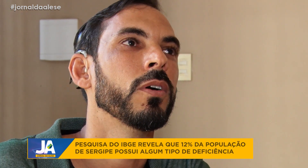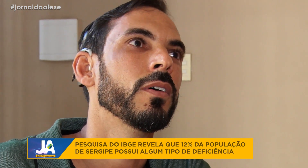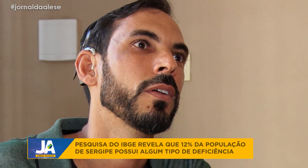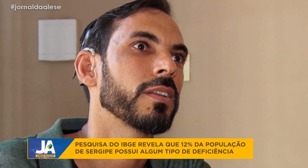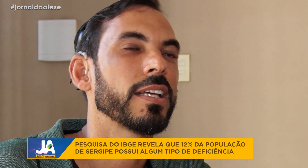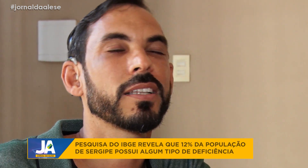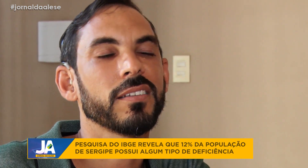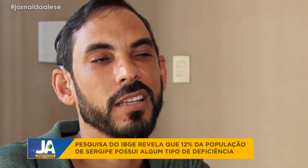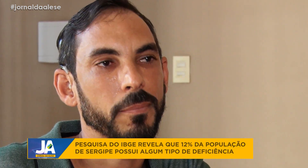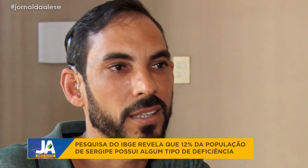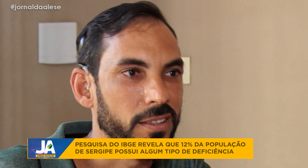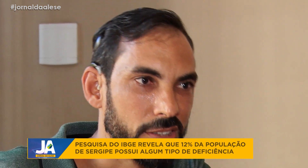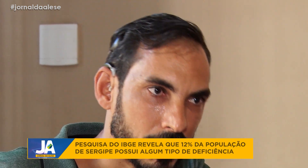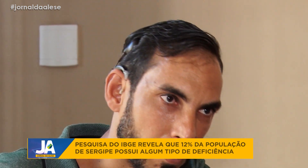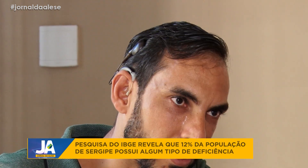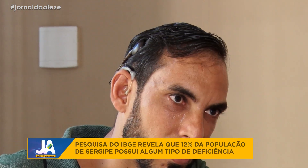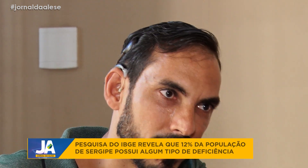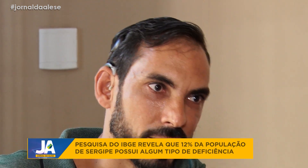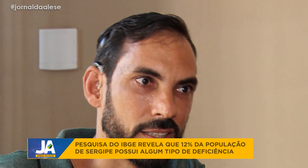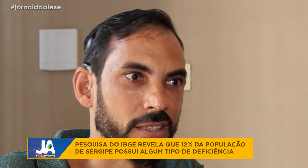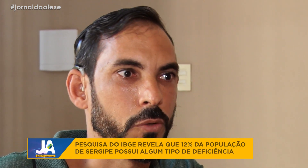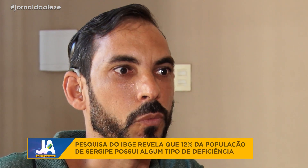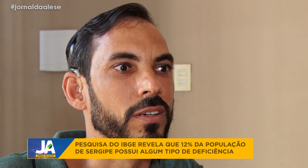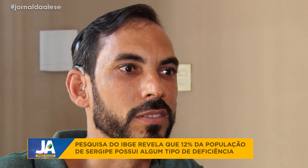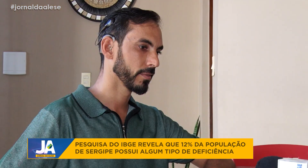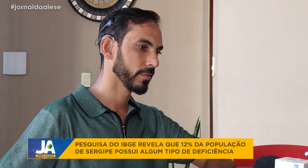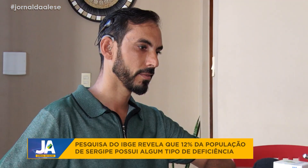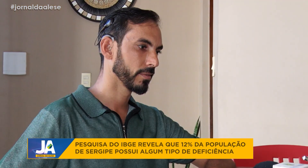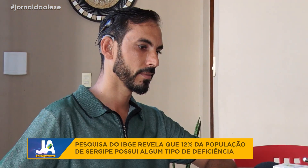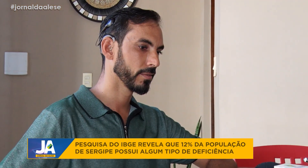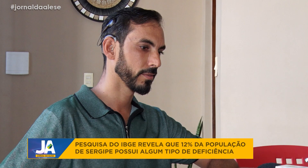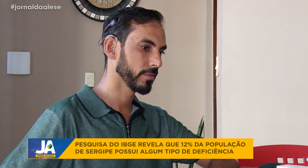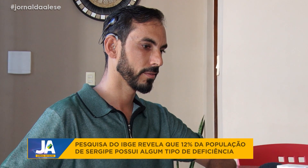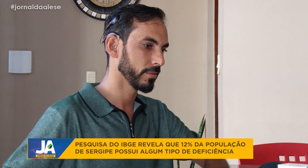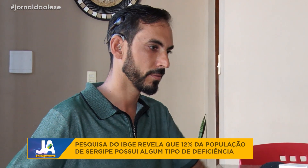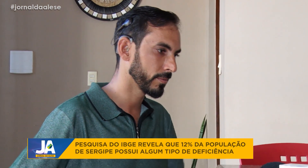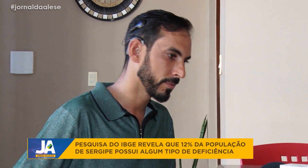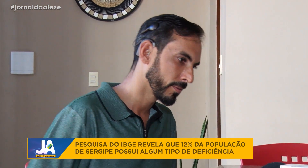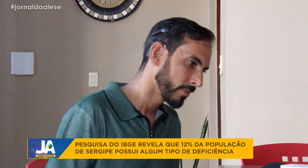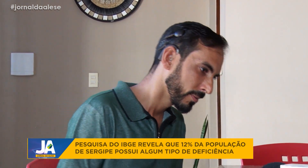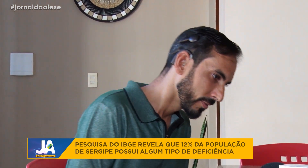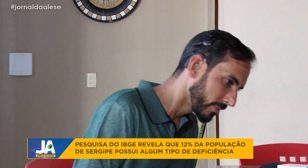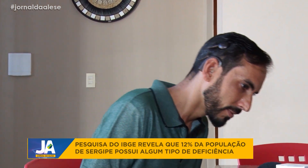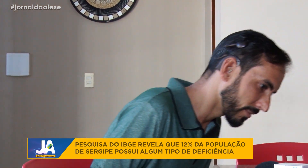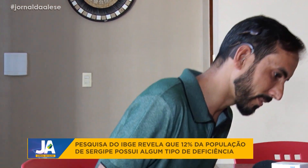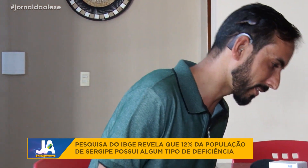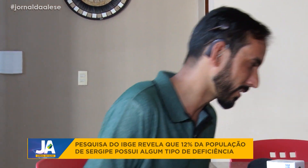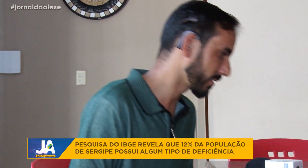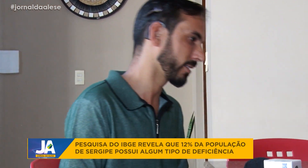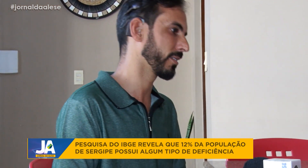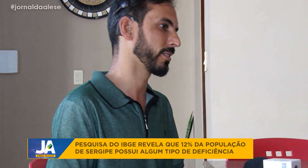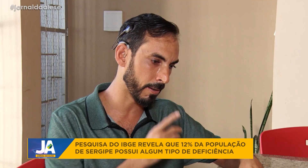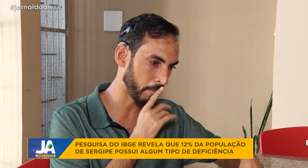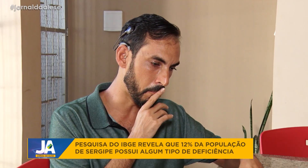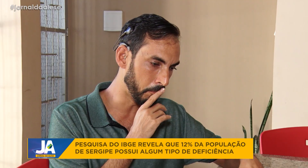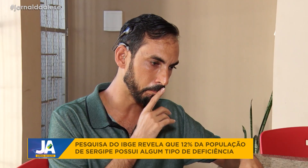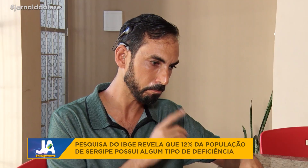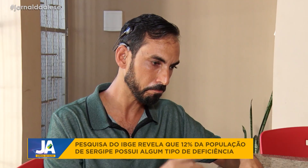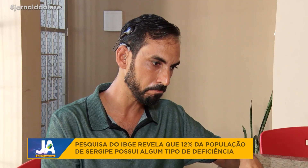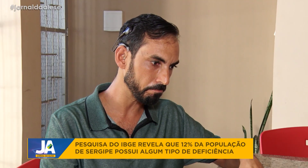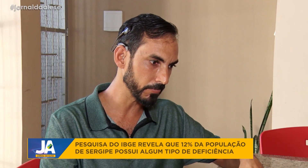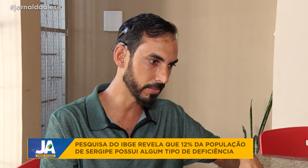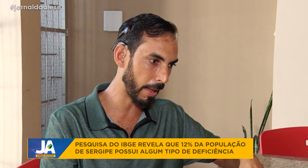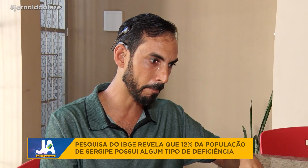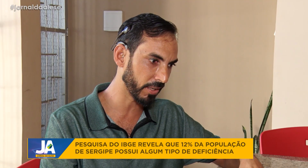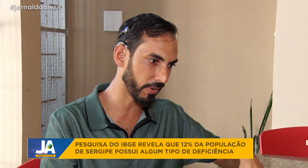ouvir. Se enquadra nessa estatística preocupante. Com 39 anos de idade e formação em Ciências Sociais pela